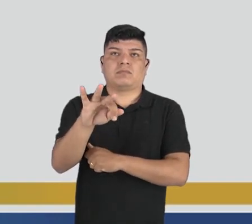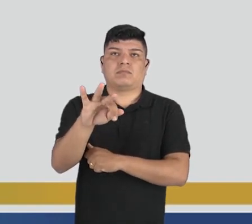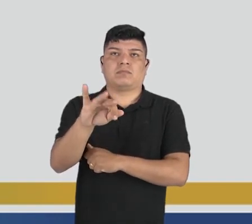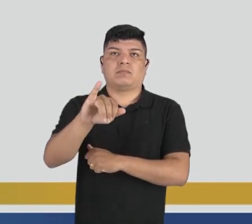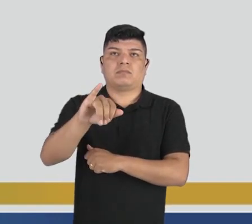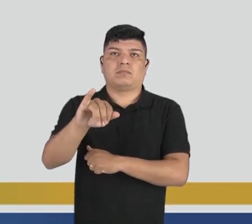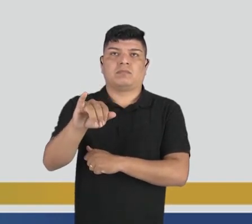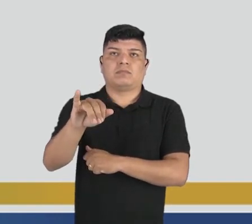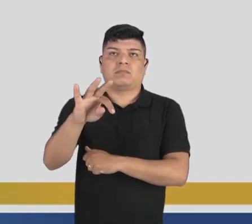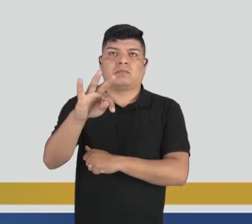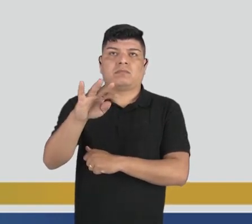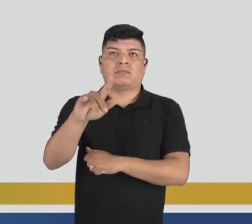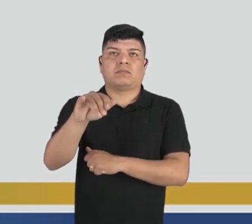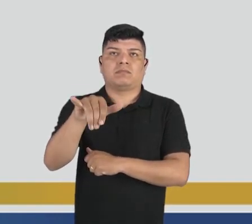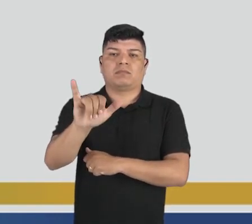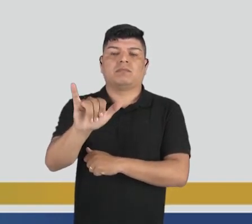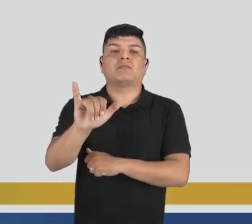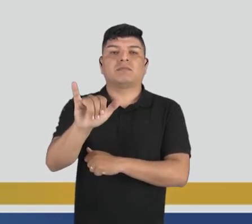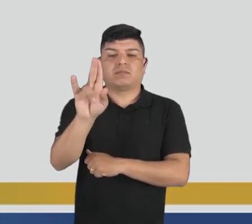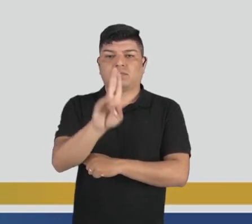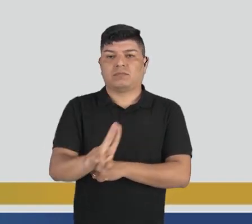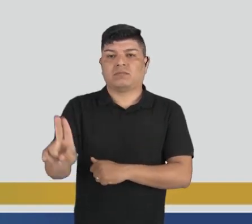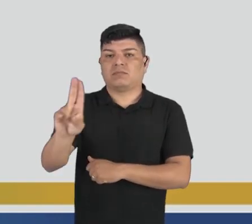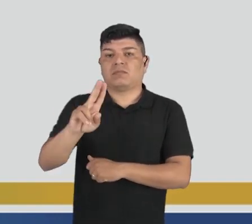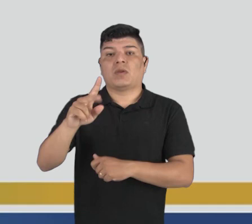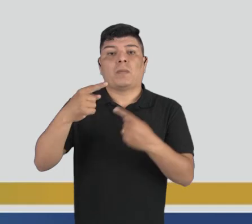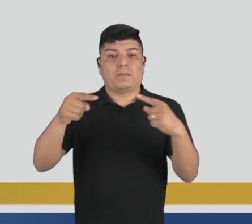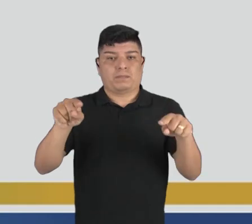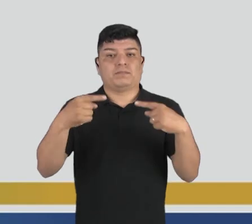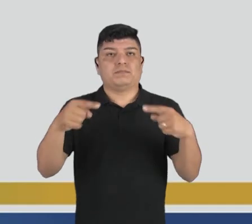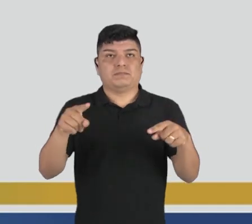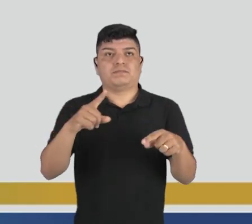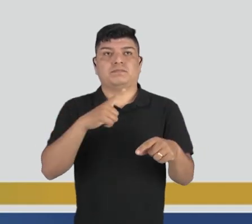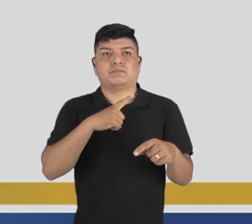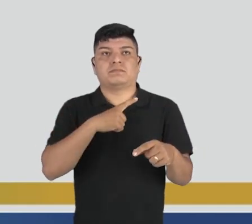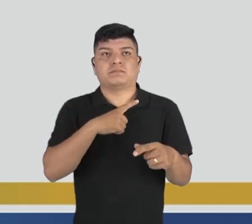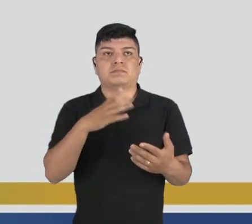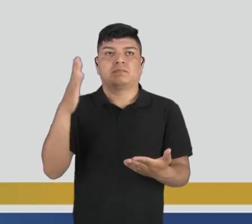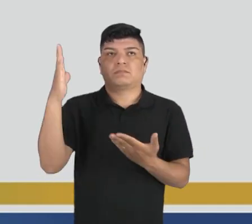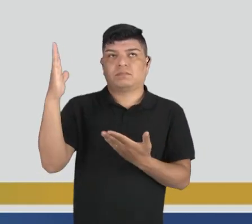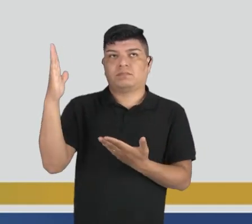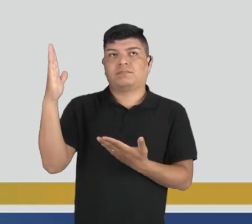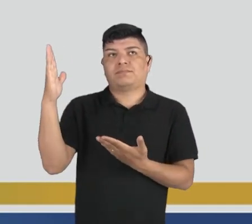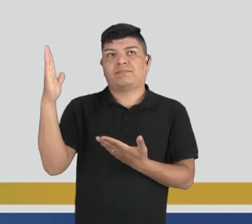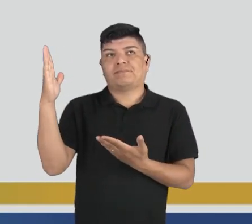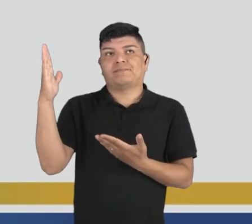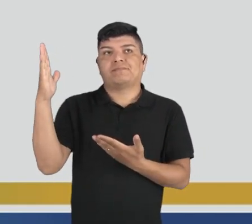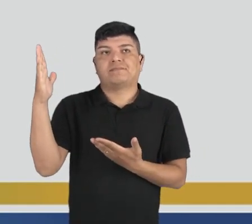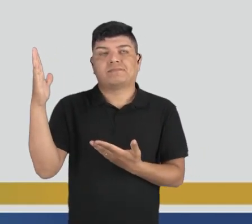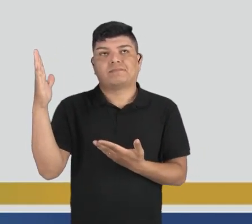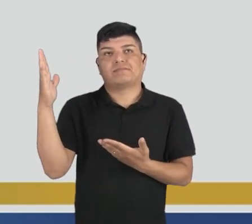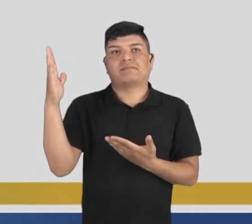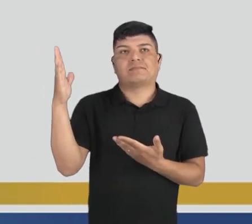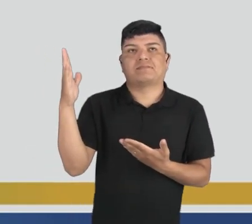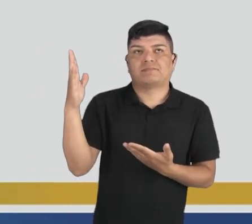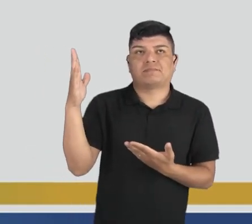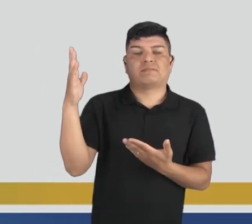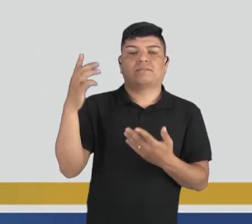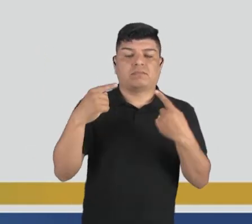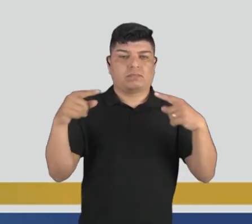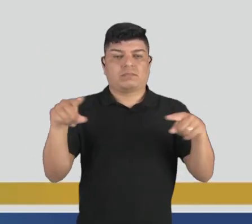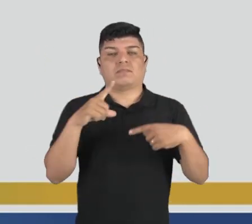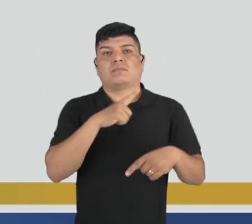músicas, né? Tem o Spotify, o Premium, tem o Simples, né? Que é aquele que é o Free. E aí tem aí